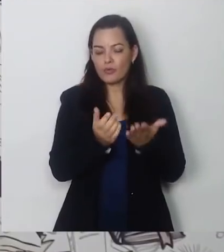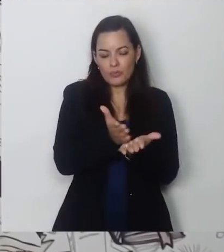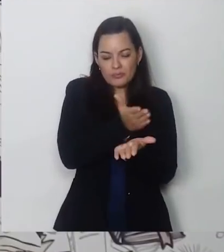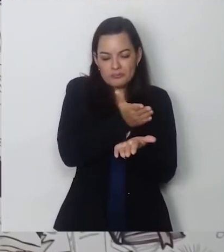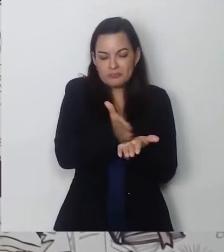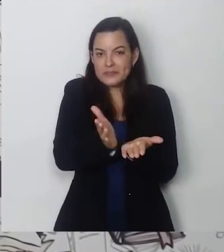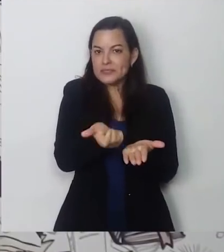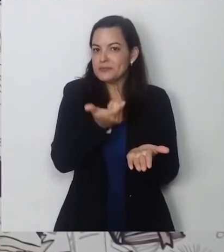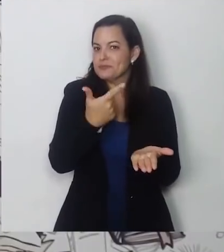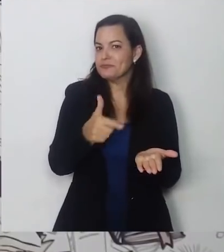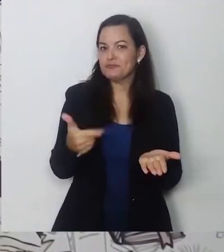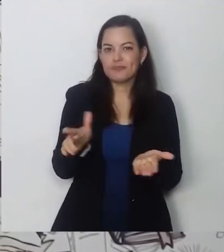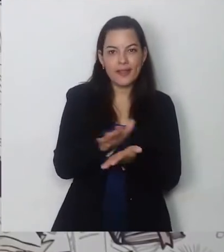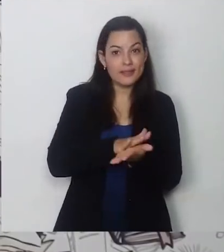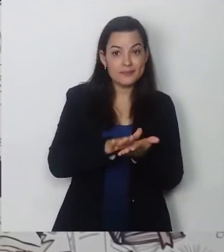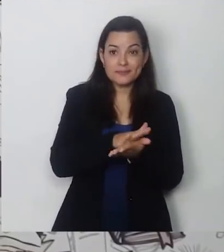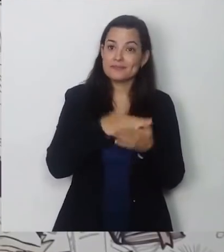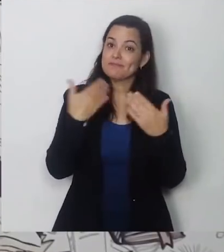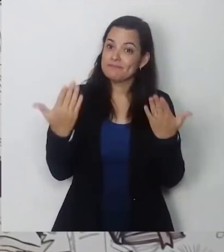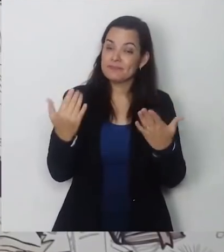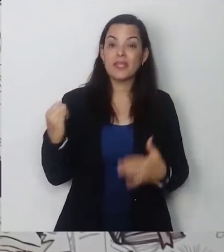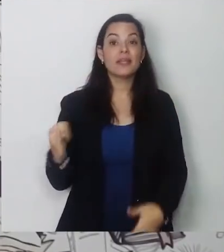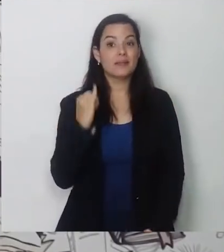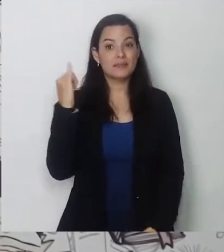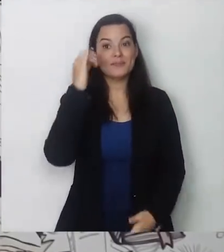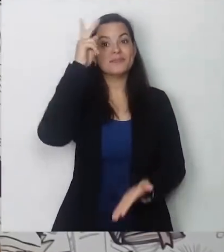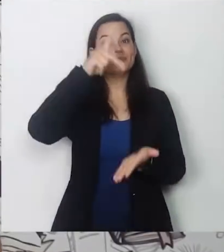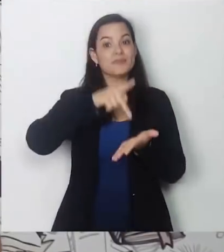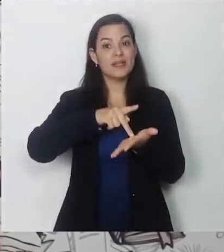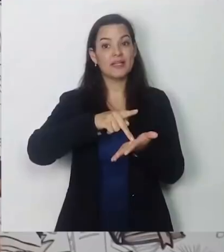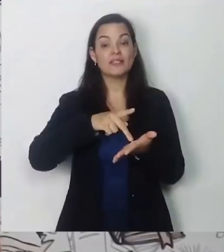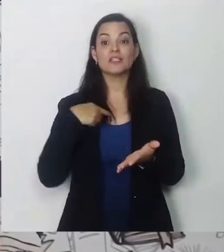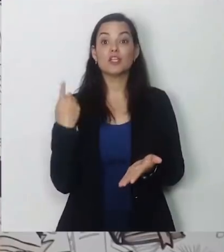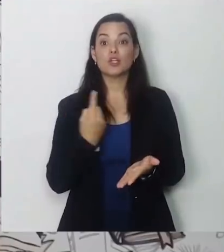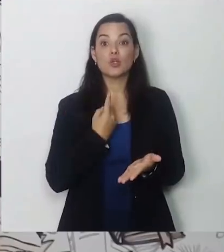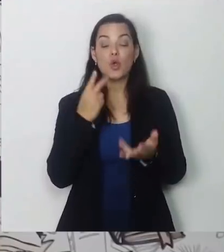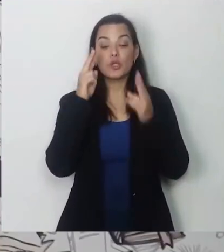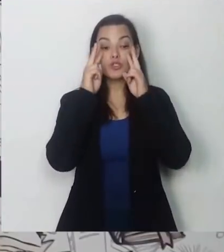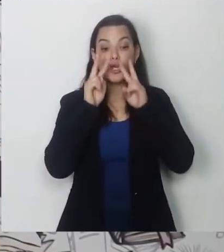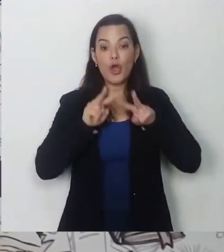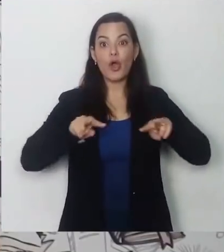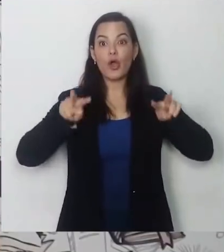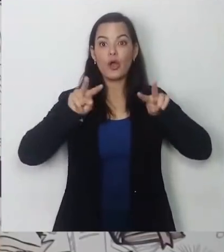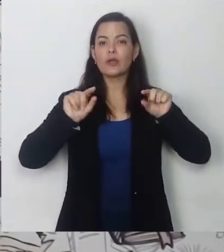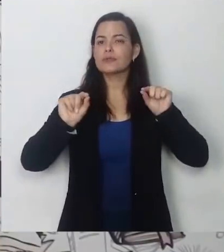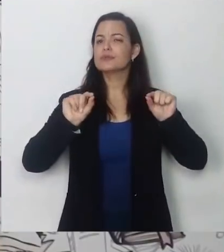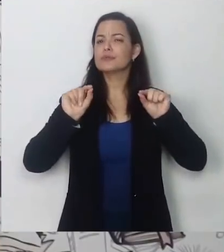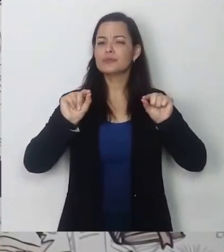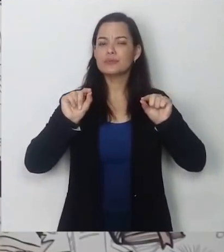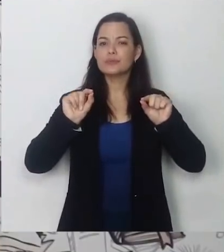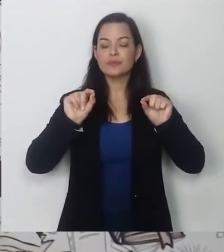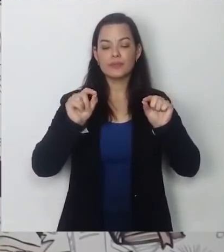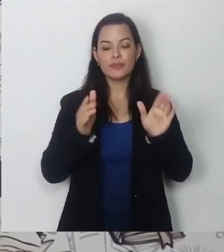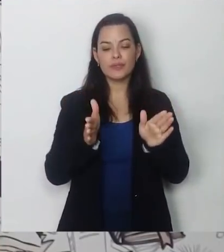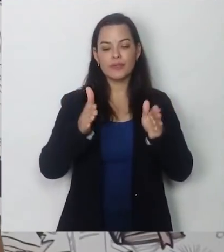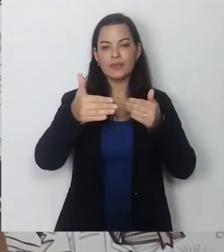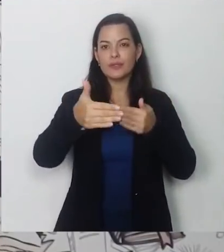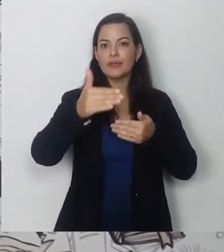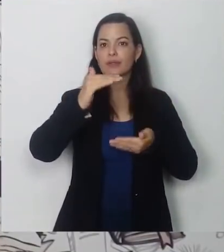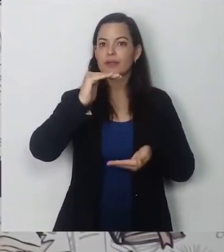escrita? É muito importante, turma, que nós possamos olhar as embalagens dos